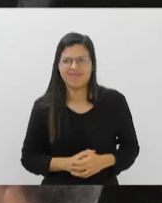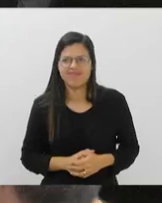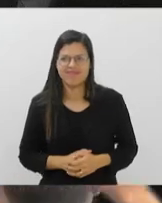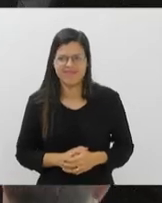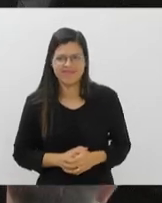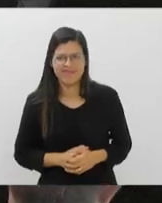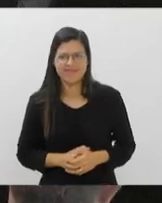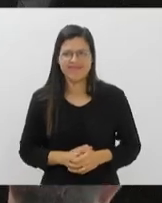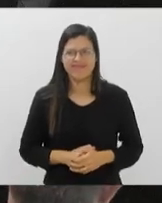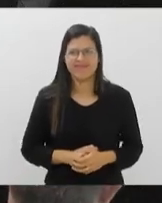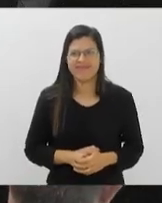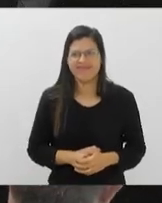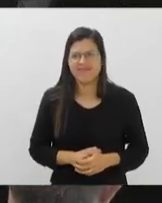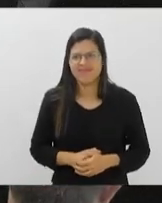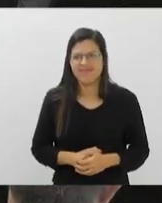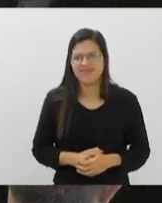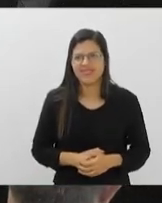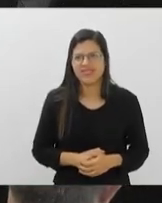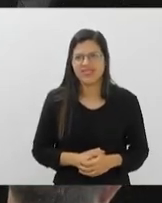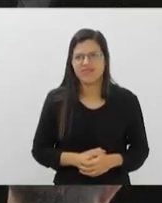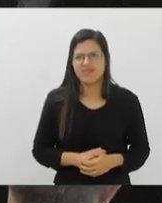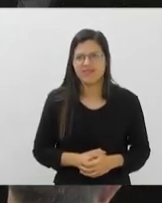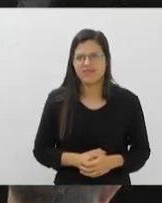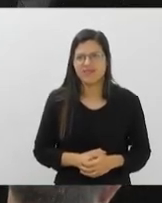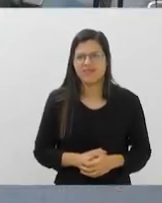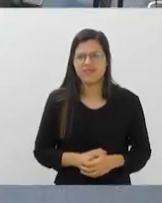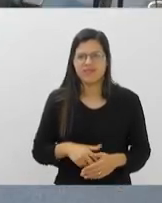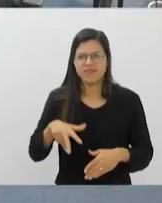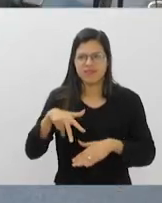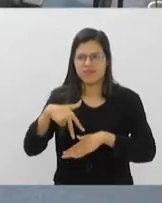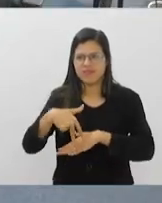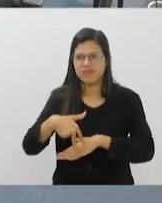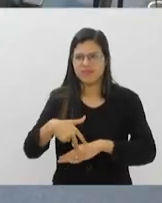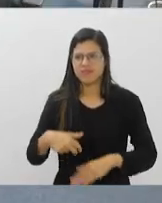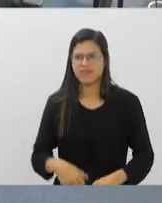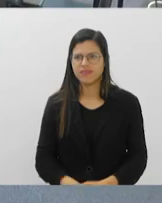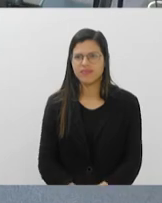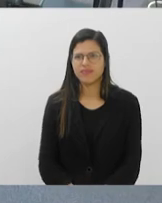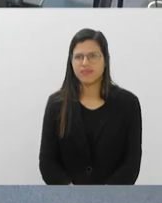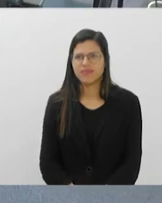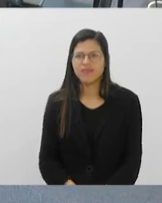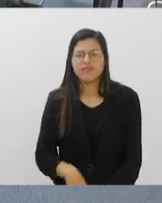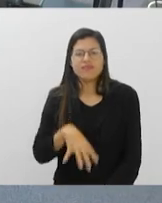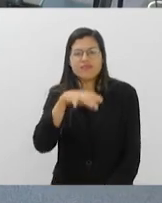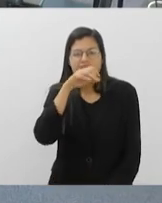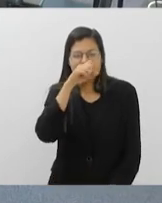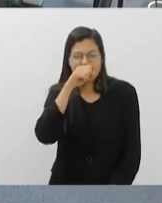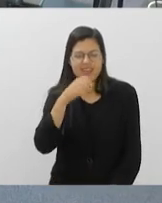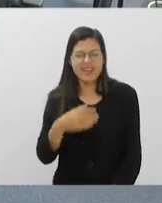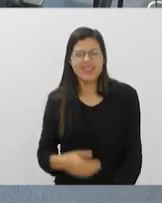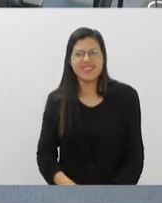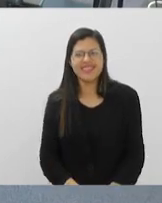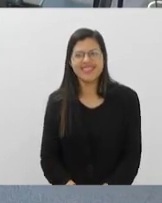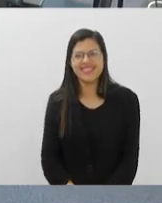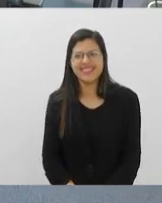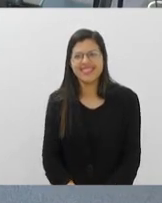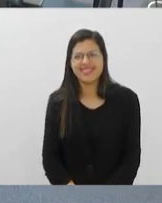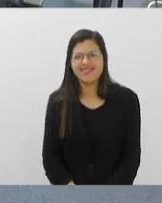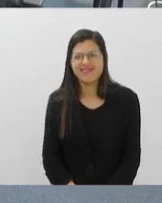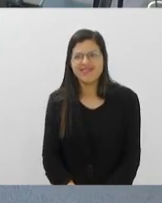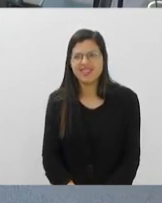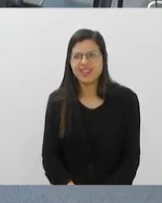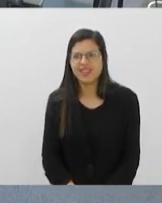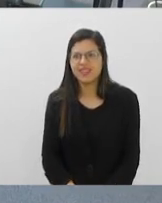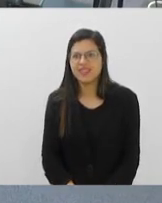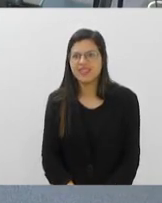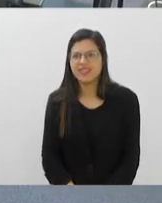Alô puder ficar de pé Respira fundo Sérgio da Costa